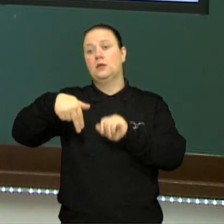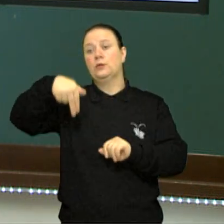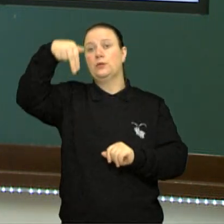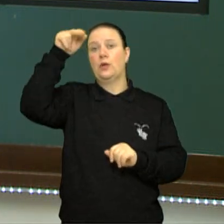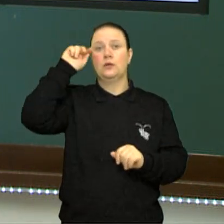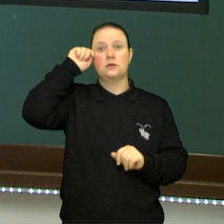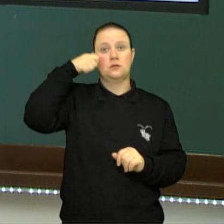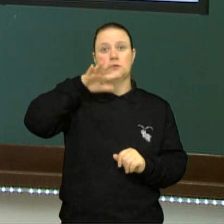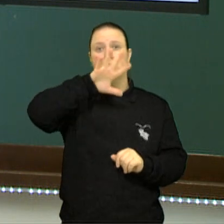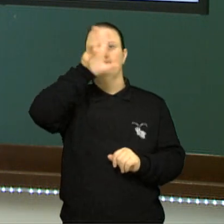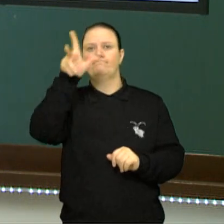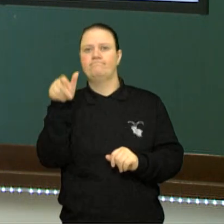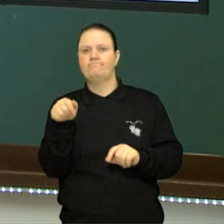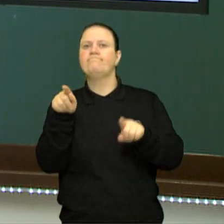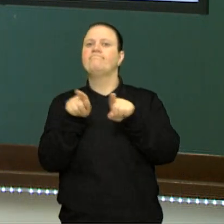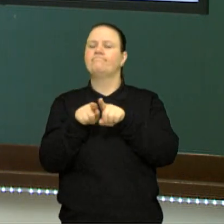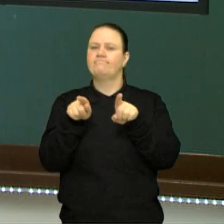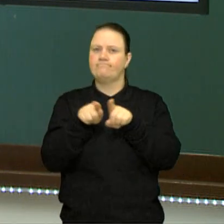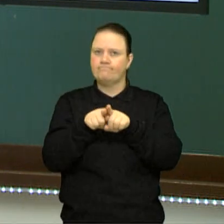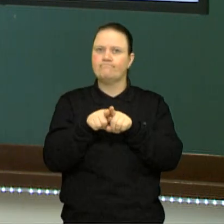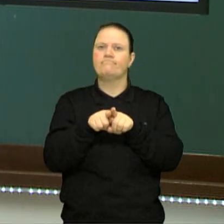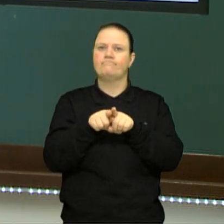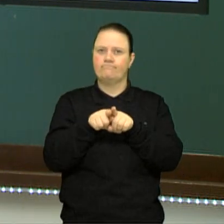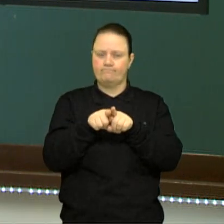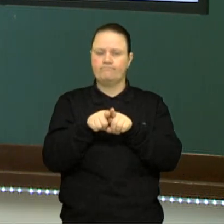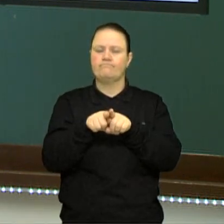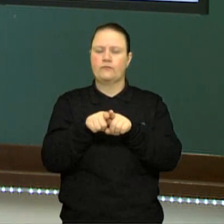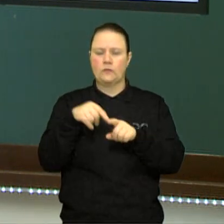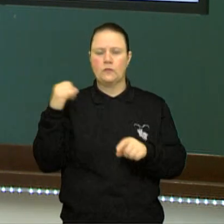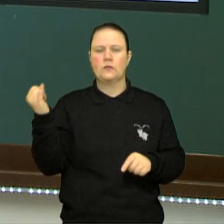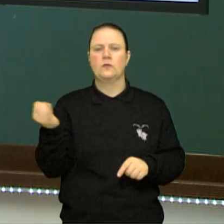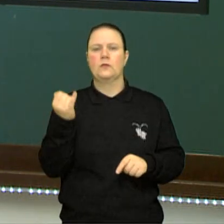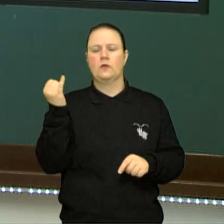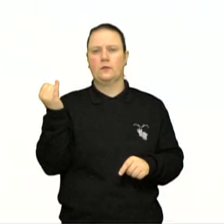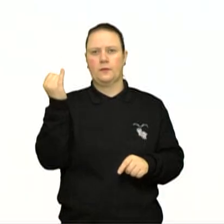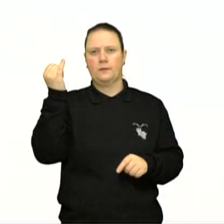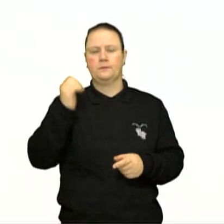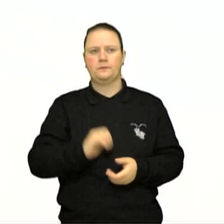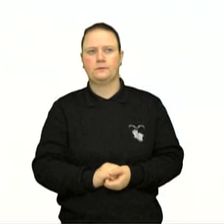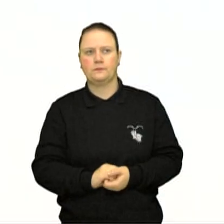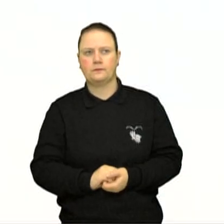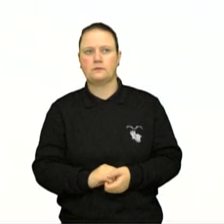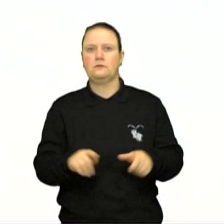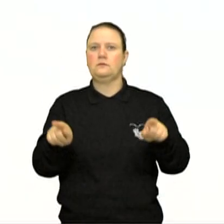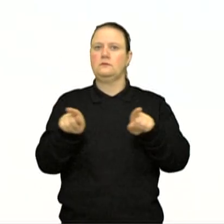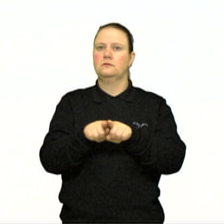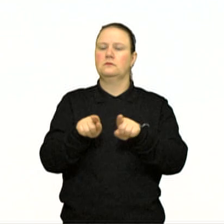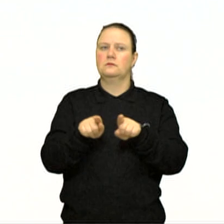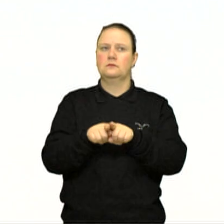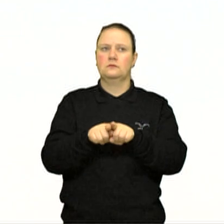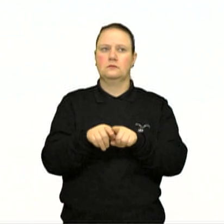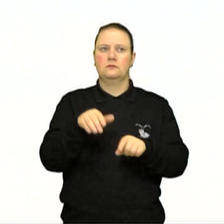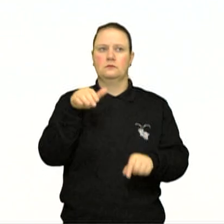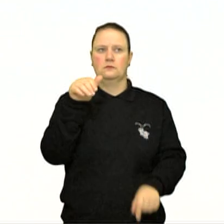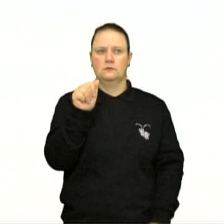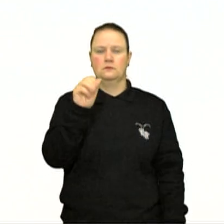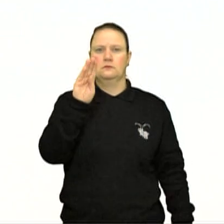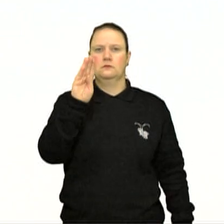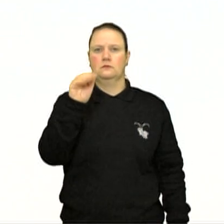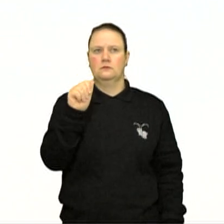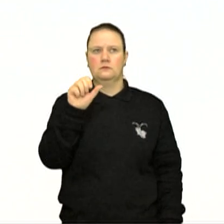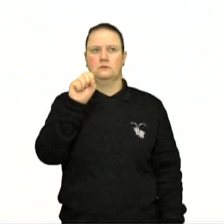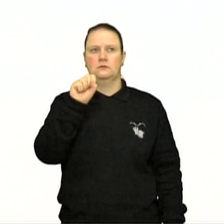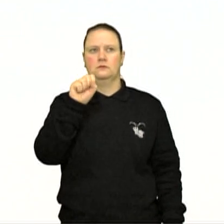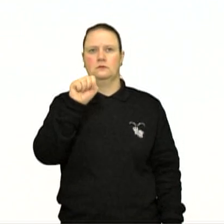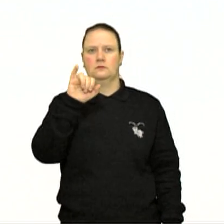Então esses Omíadas eles vão ser muito importantes, né? Posteriormente, a gente vai ter os Abásidas, que são daí